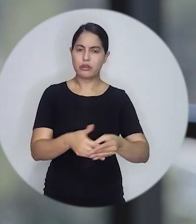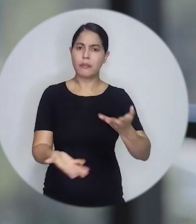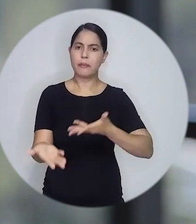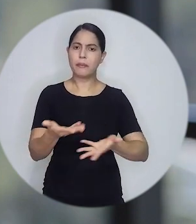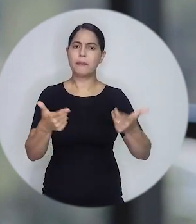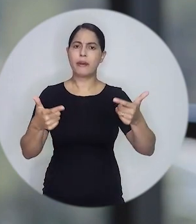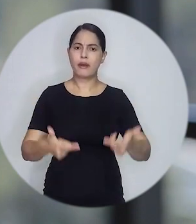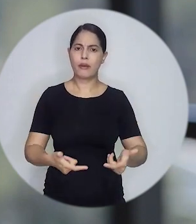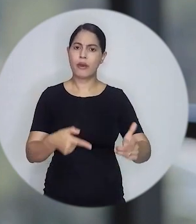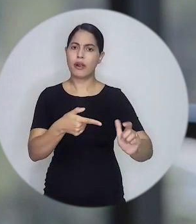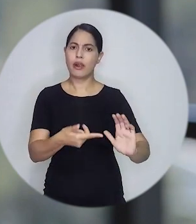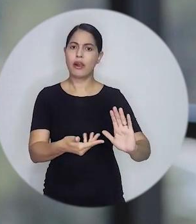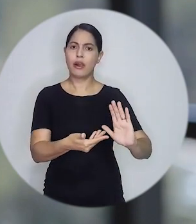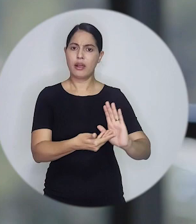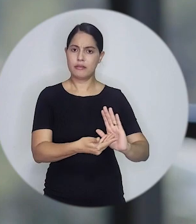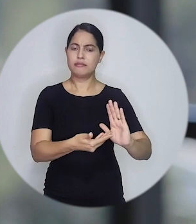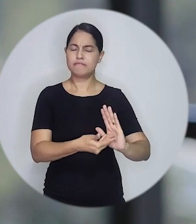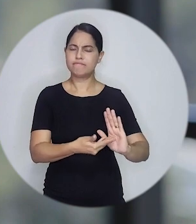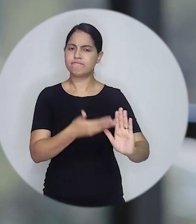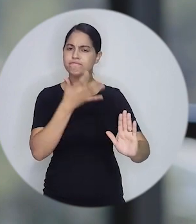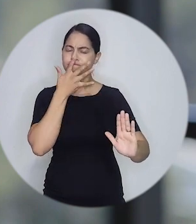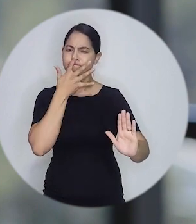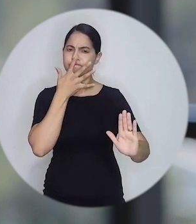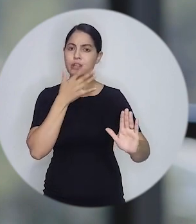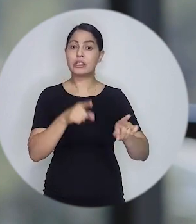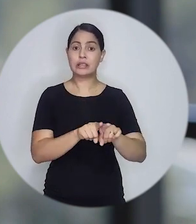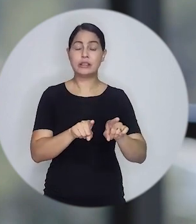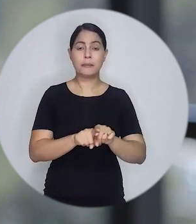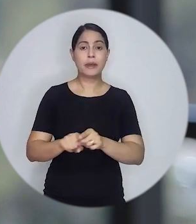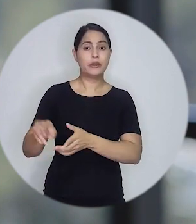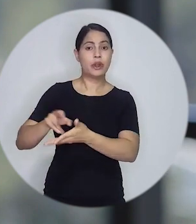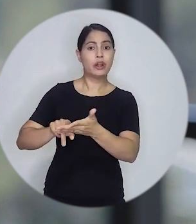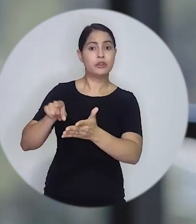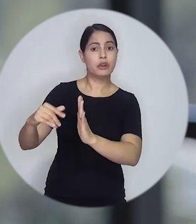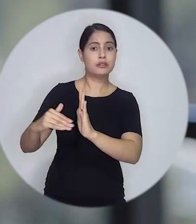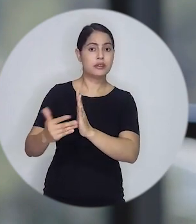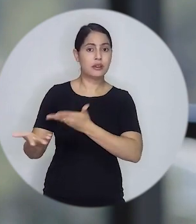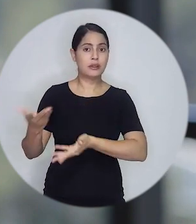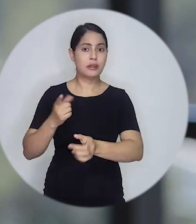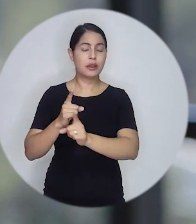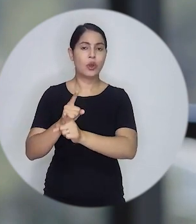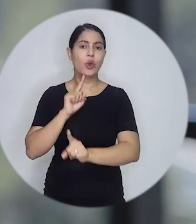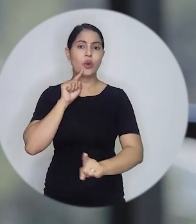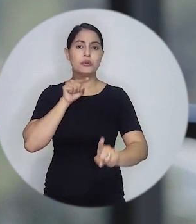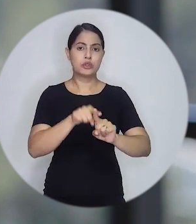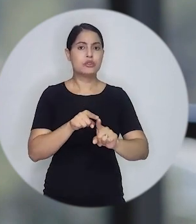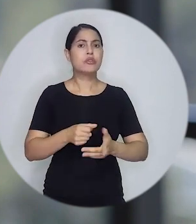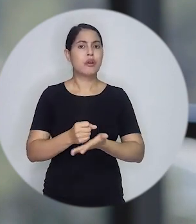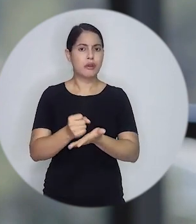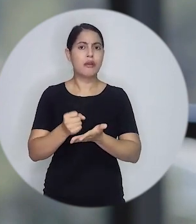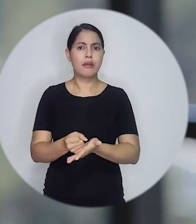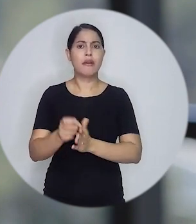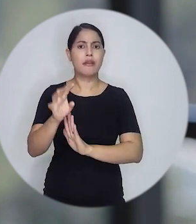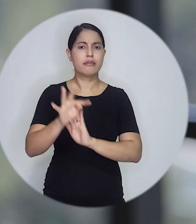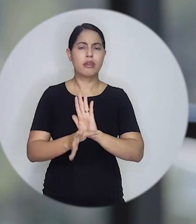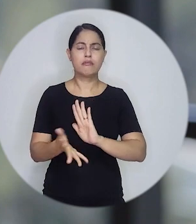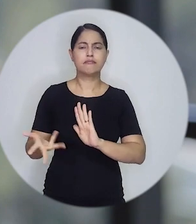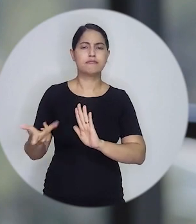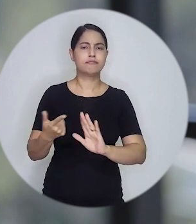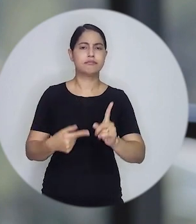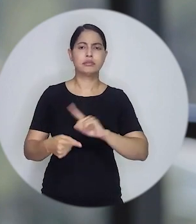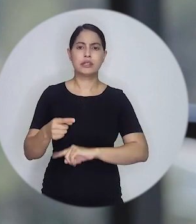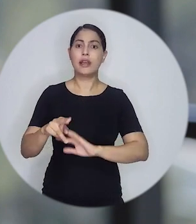código desde a sua aprovação na Câmara dos Deputados e agora mantendo encontros com o relator no Senado Federal, visando contribuir